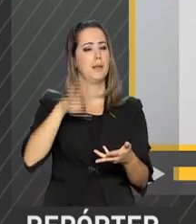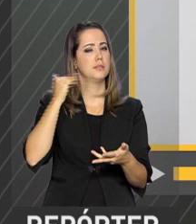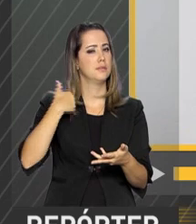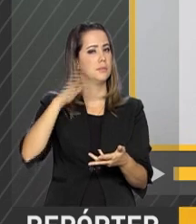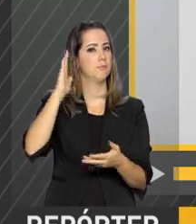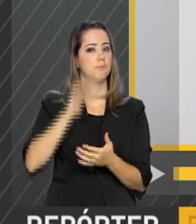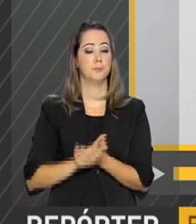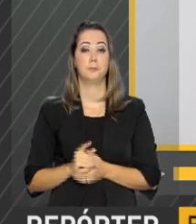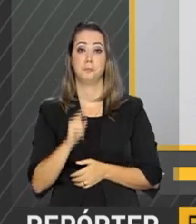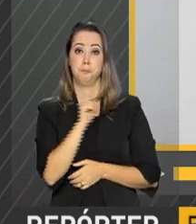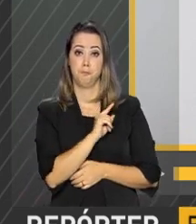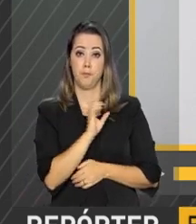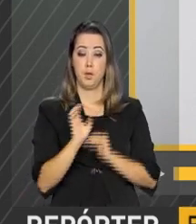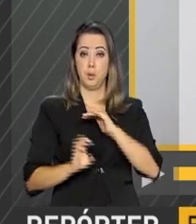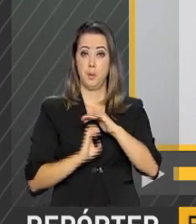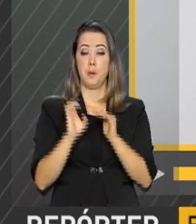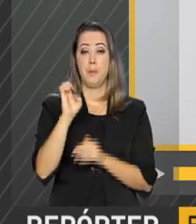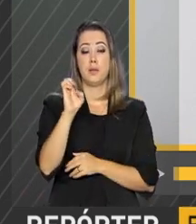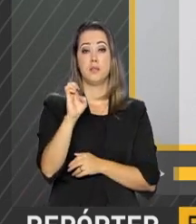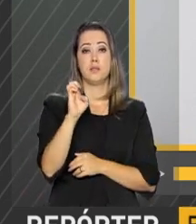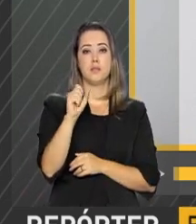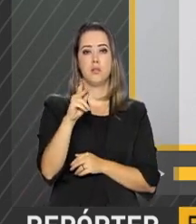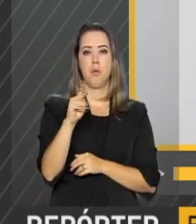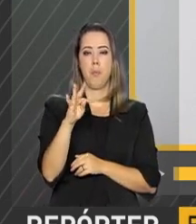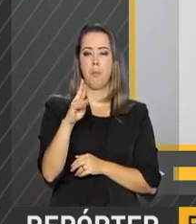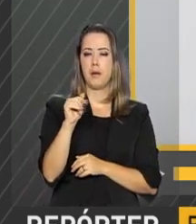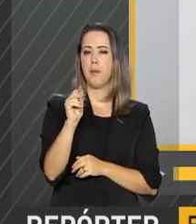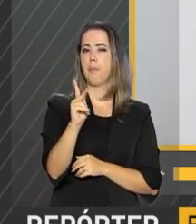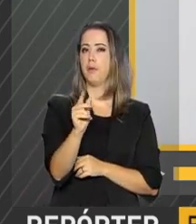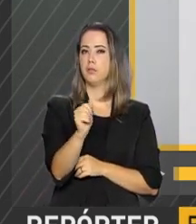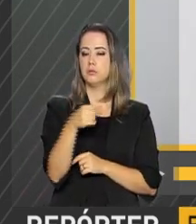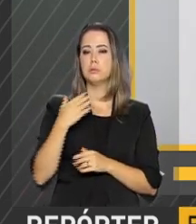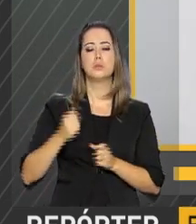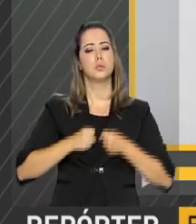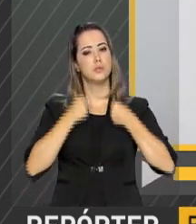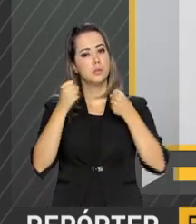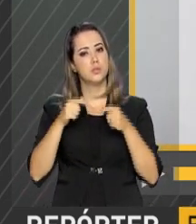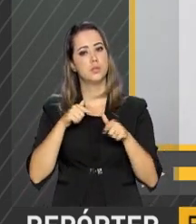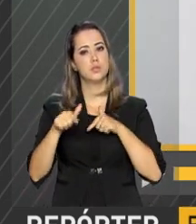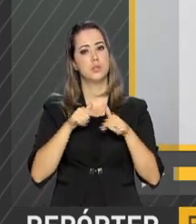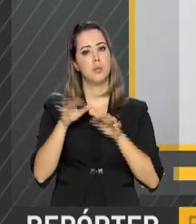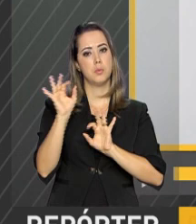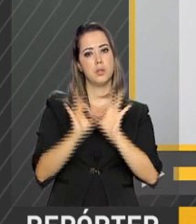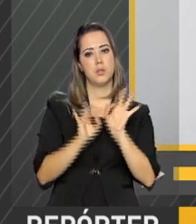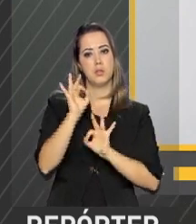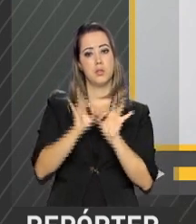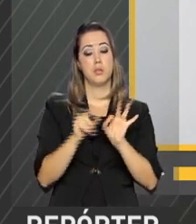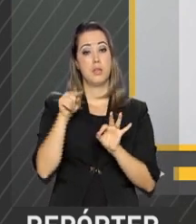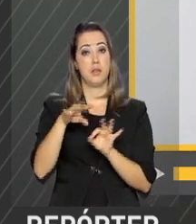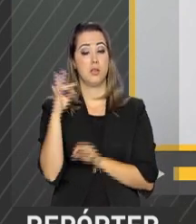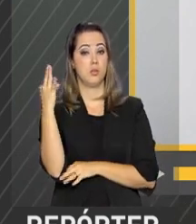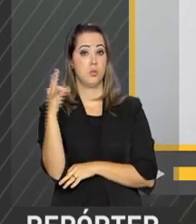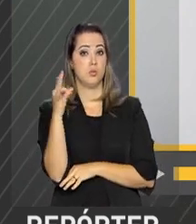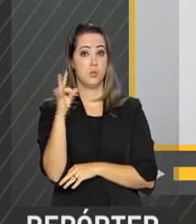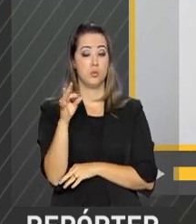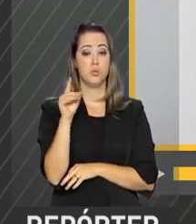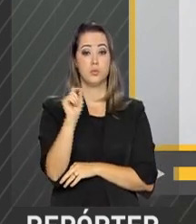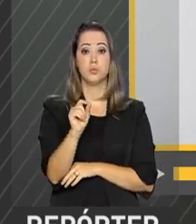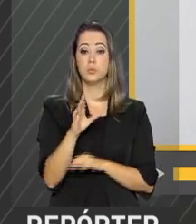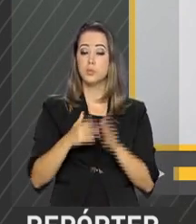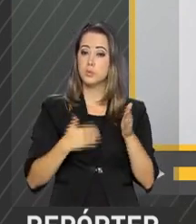Embrapa, então, vem se esforçando cada vez mais, né, cada ano que passa, com a estrutura que a gente vem montando aqui no Tocantins, para